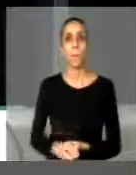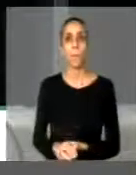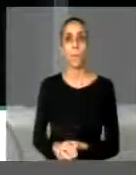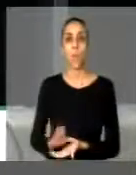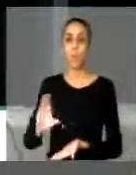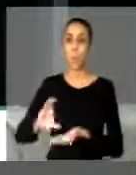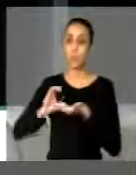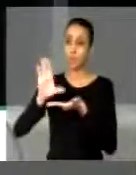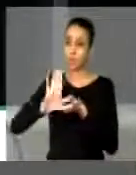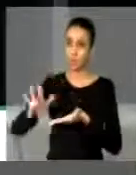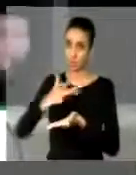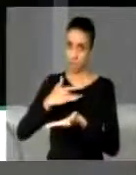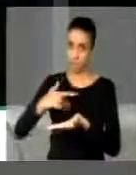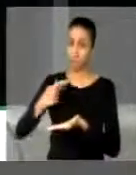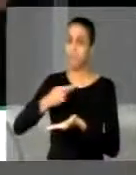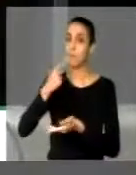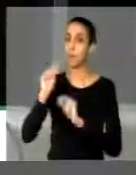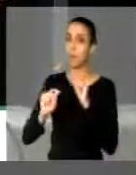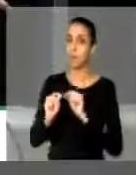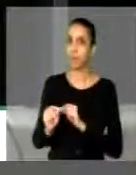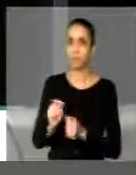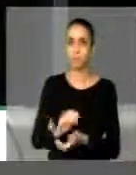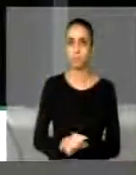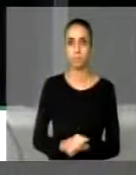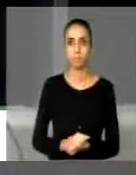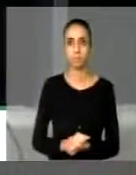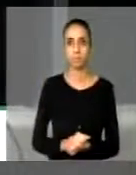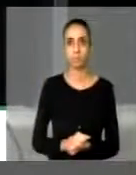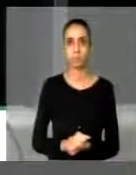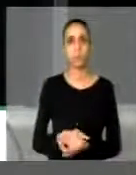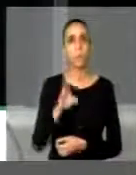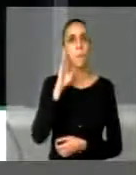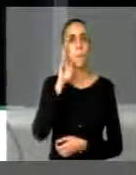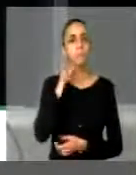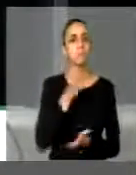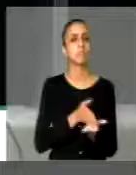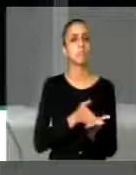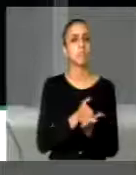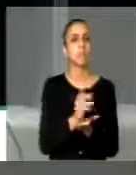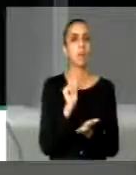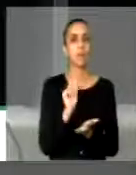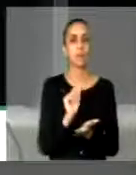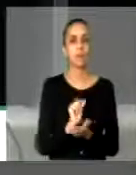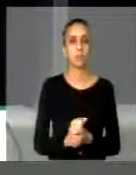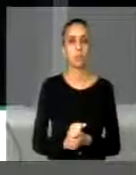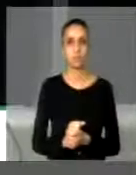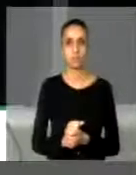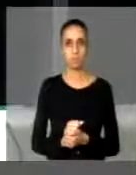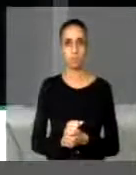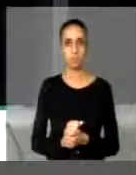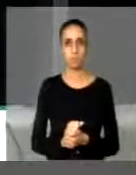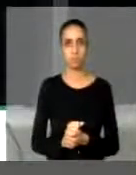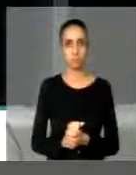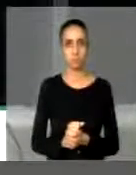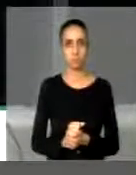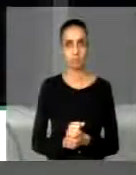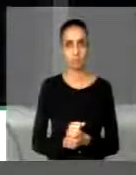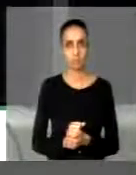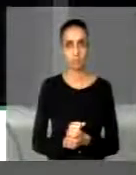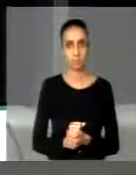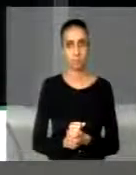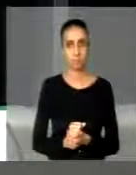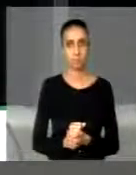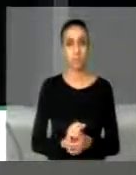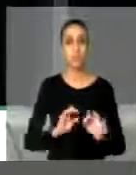Saúde, aponta como eixo de sua realização os desafios da